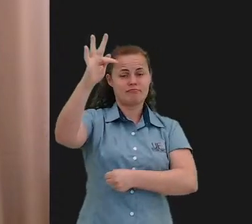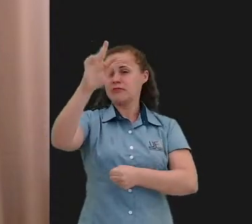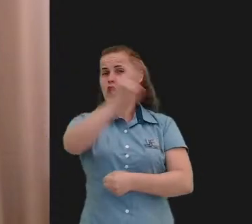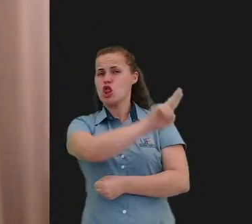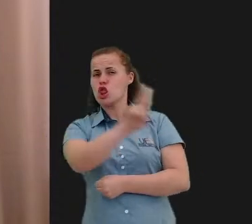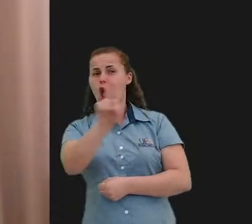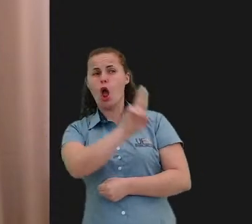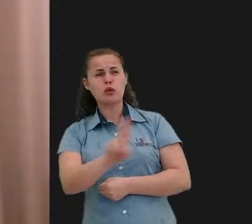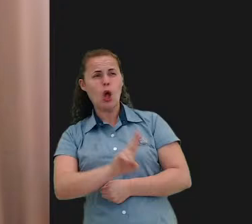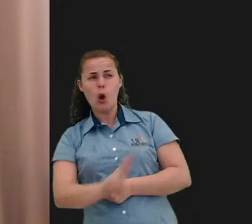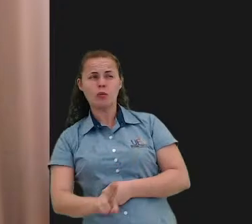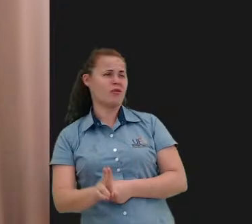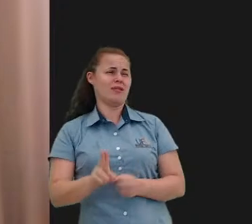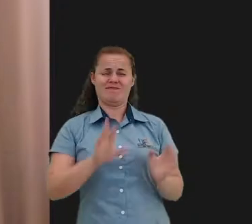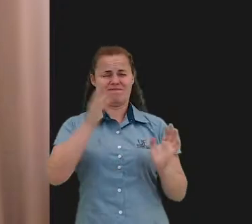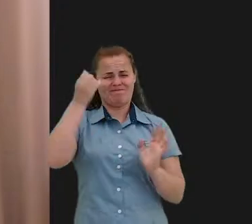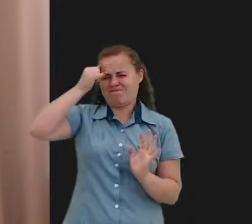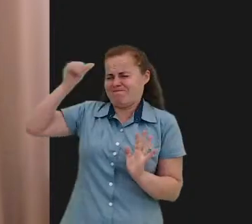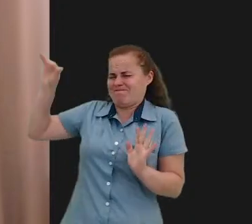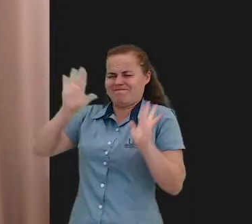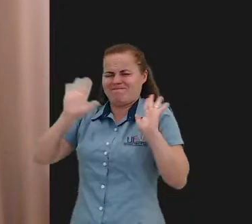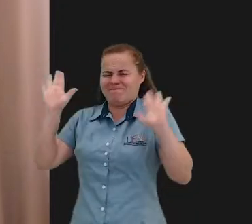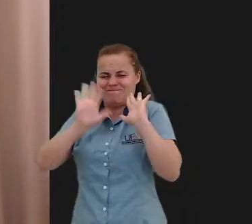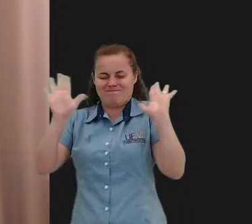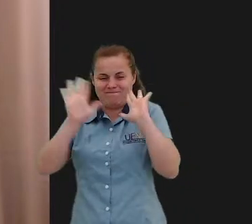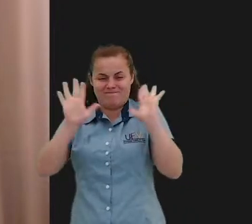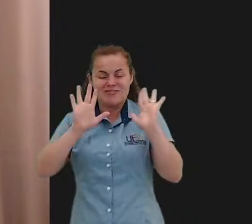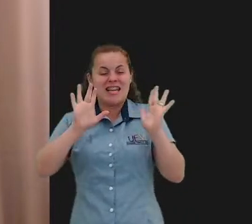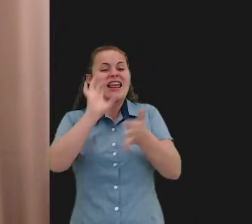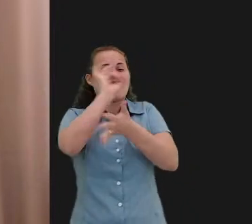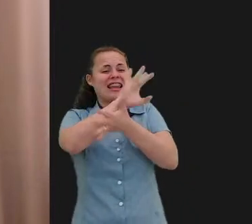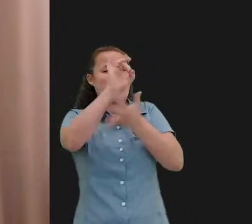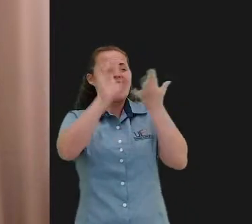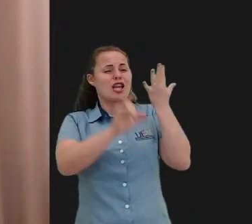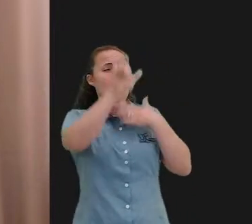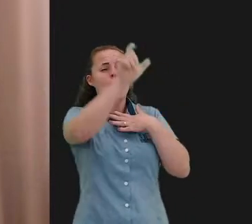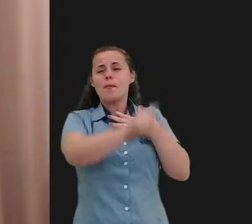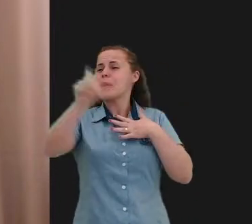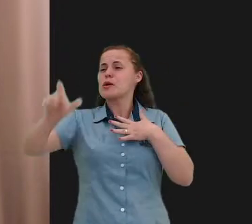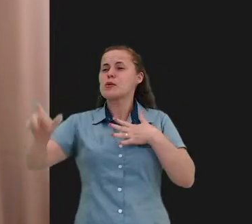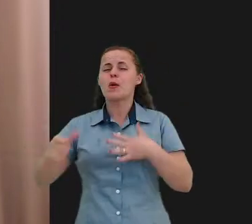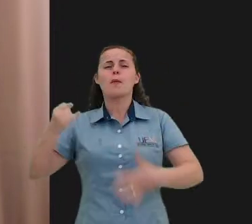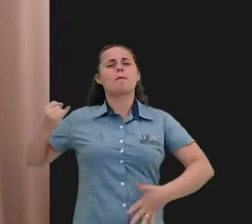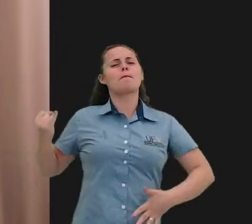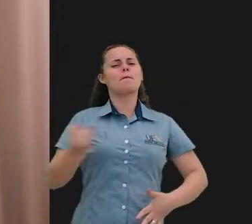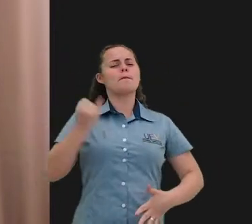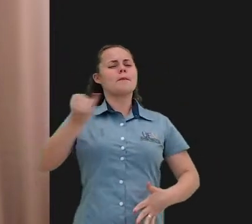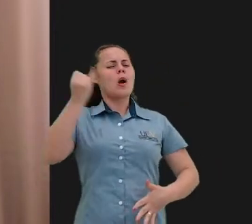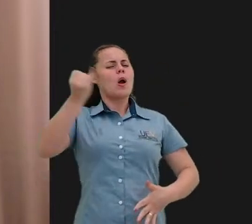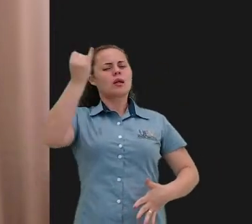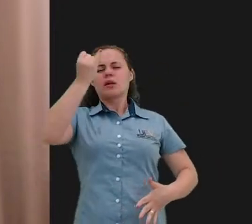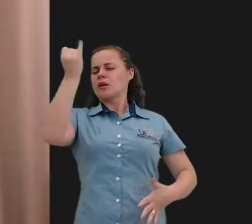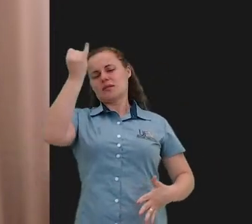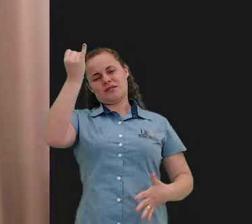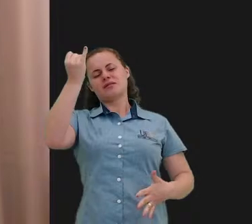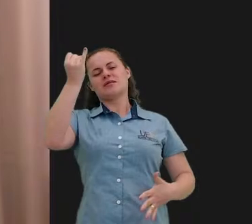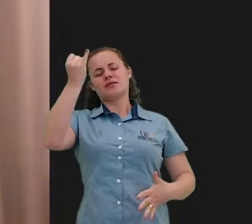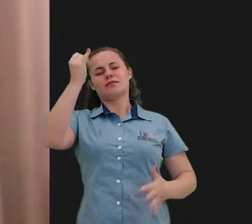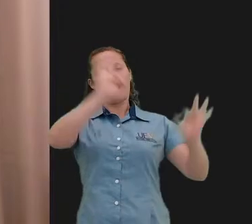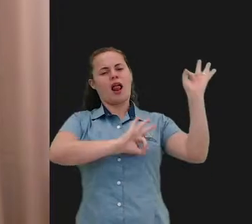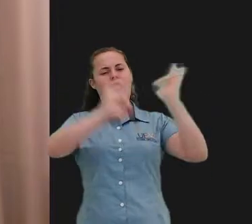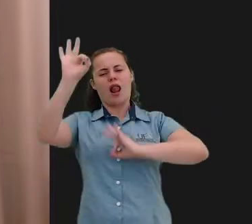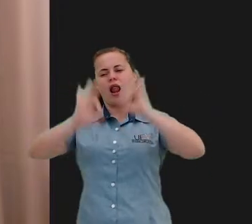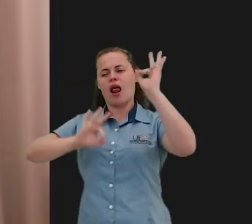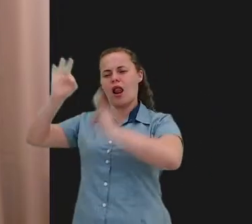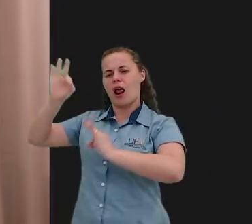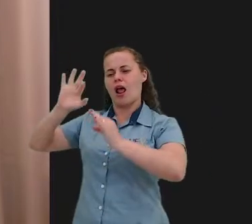são muitos. E cada pessoa tem uma importância primordial para a realização do evento. Prefiro,